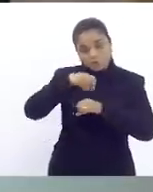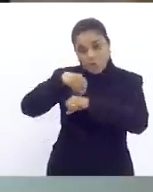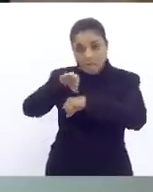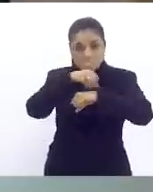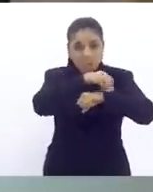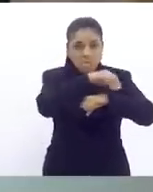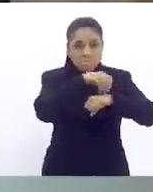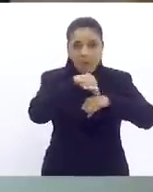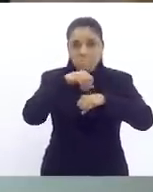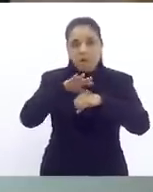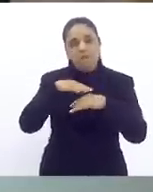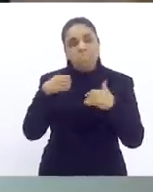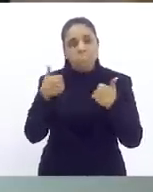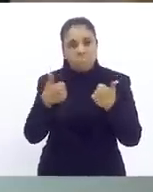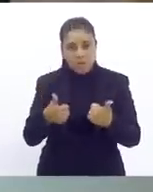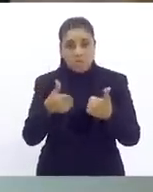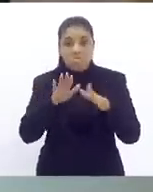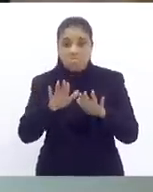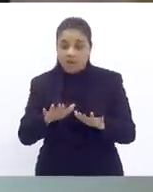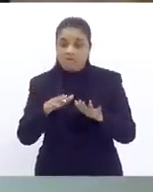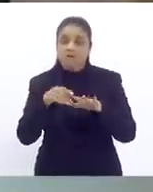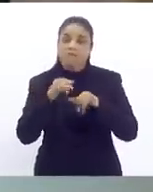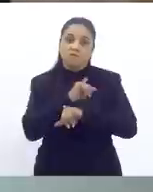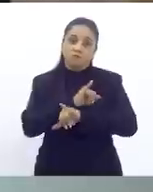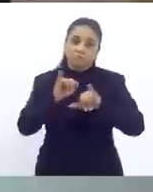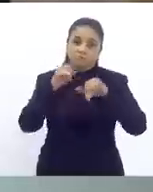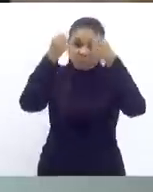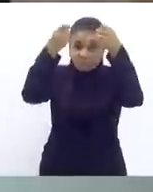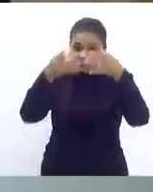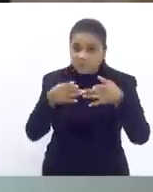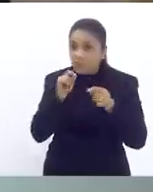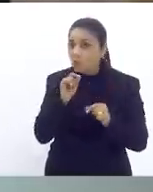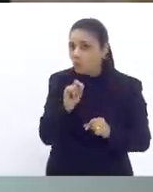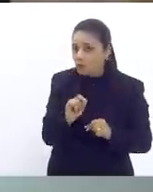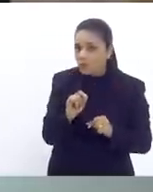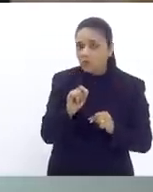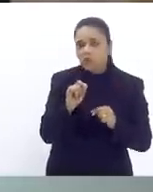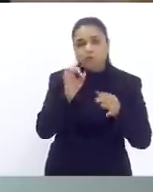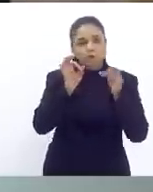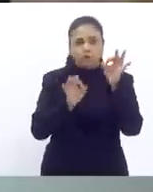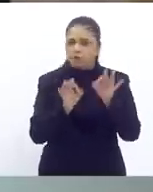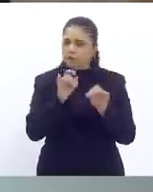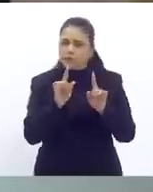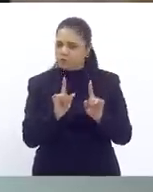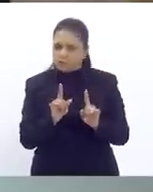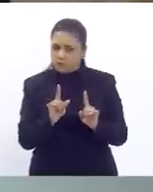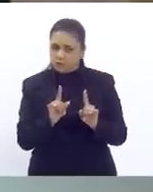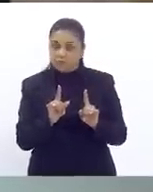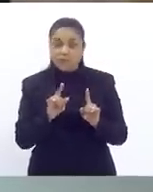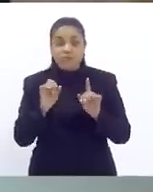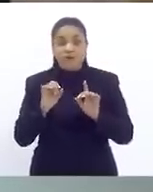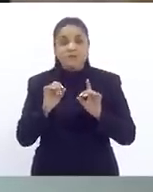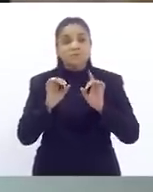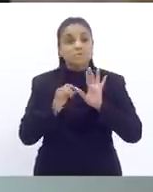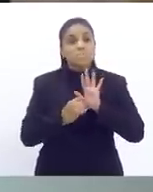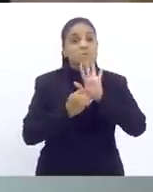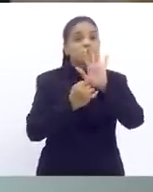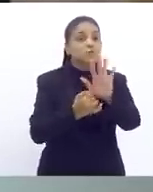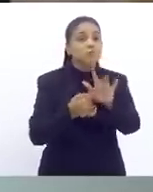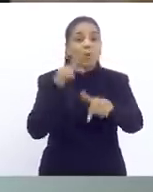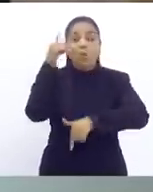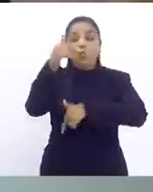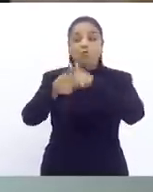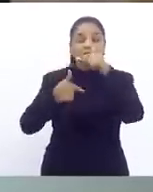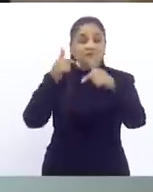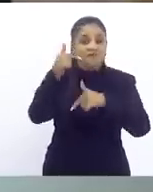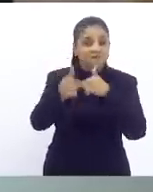posição para vocês mas eu gostaria de ressaltar o seguinte não não como justificativa mas como destacar o trabalho que passou a